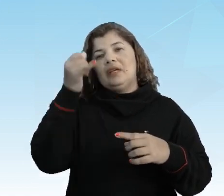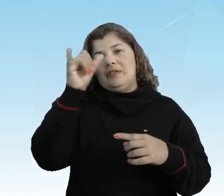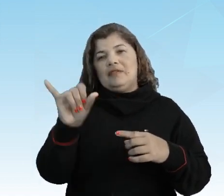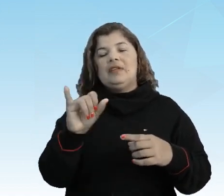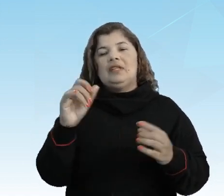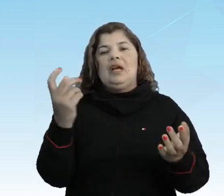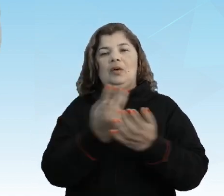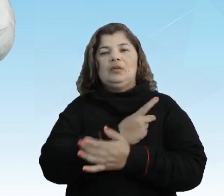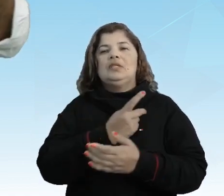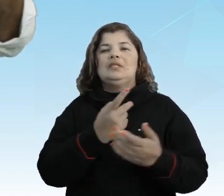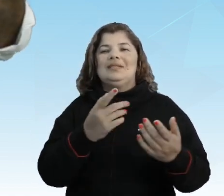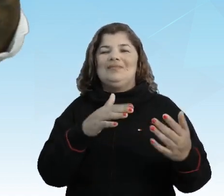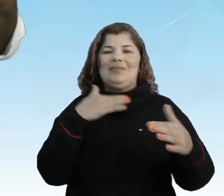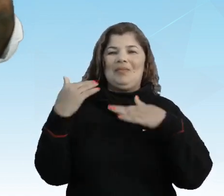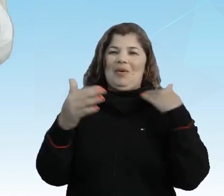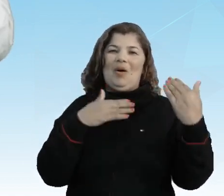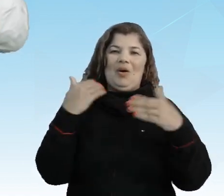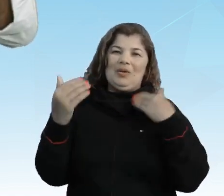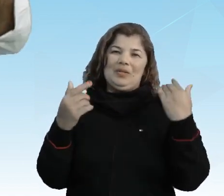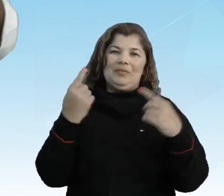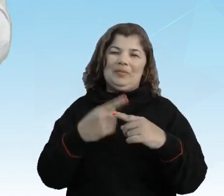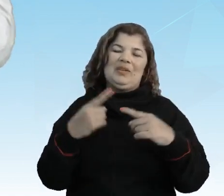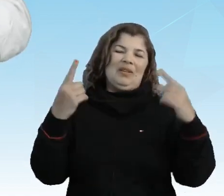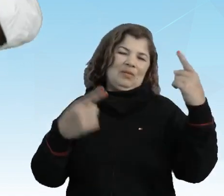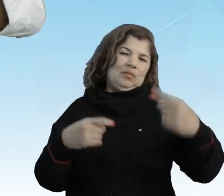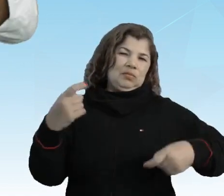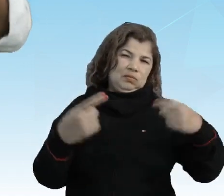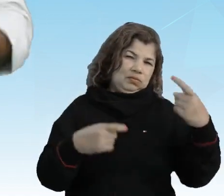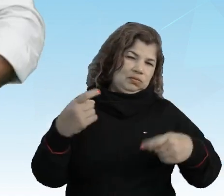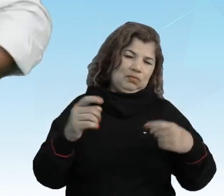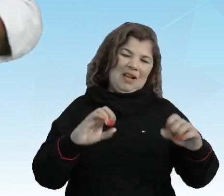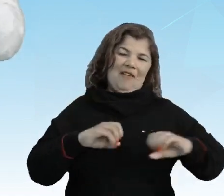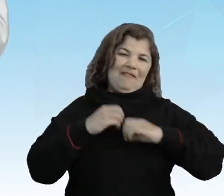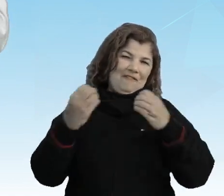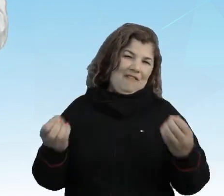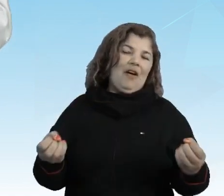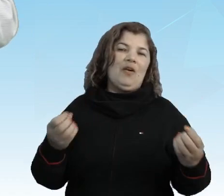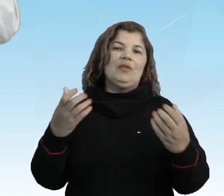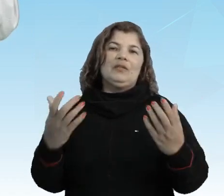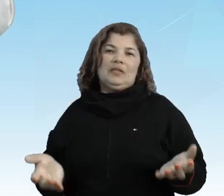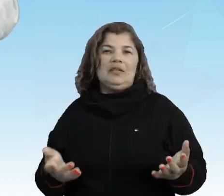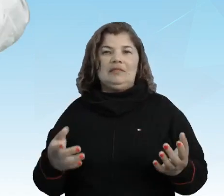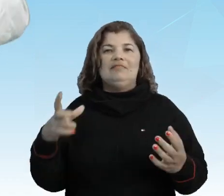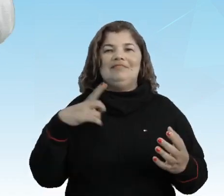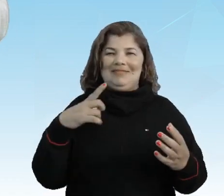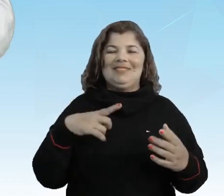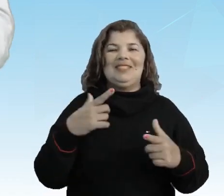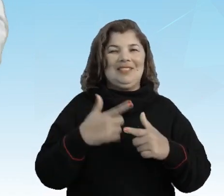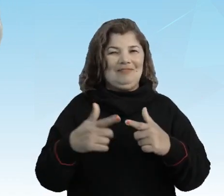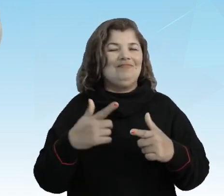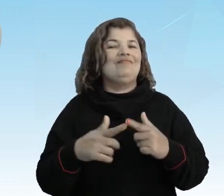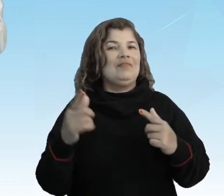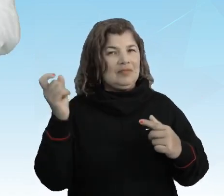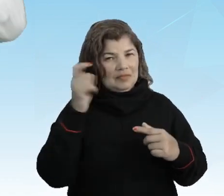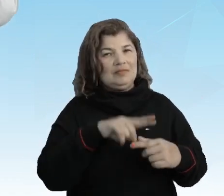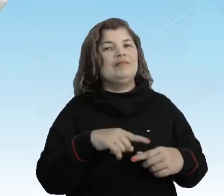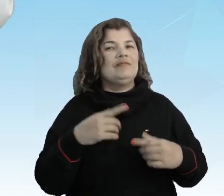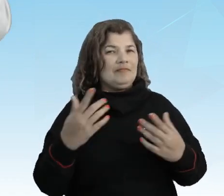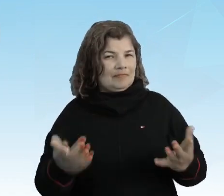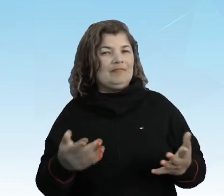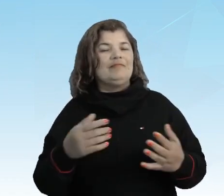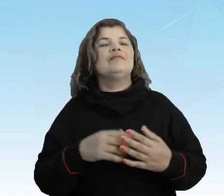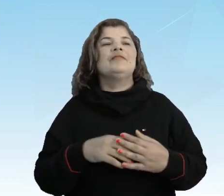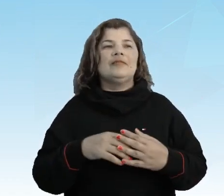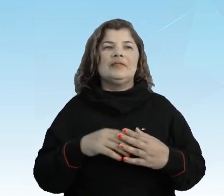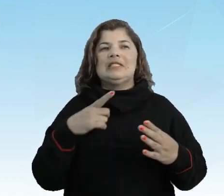mais o derramamento de sangue. Porque muitas pessoas estavam revoltadas. Era uma situação difícil naquele momento. E ele